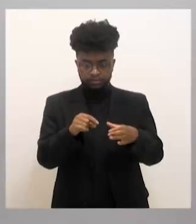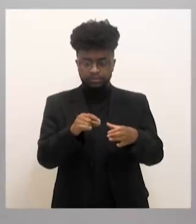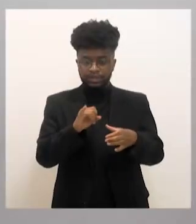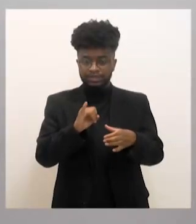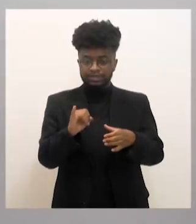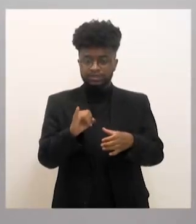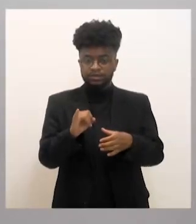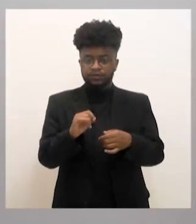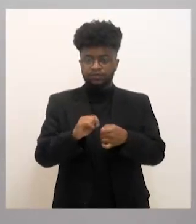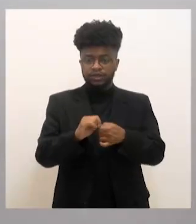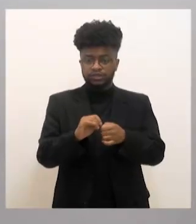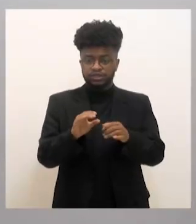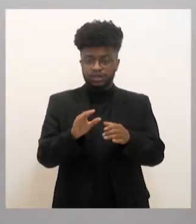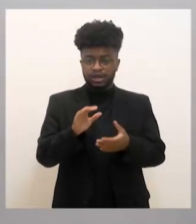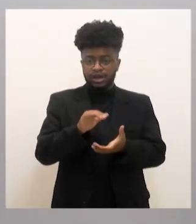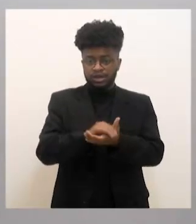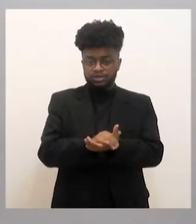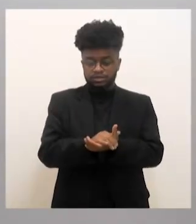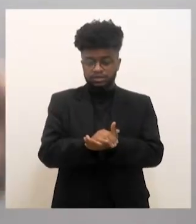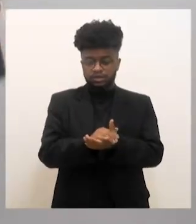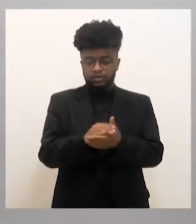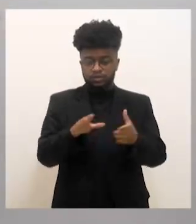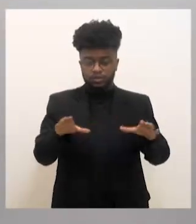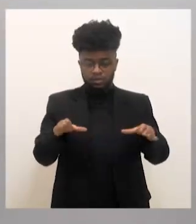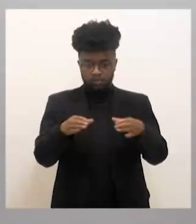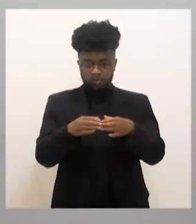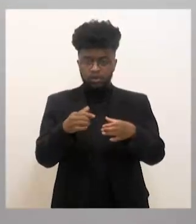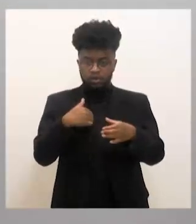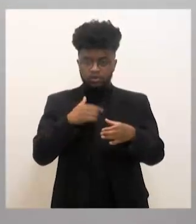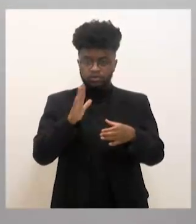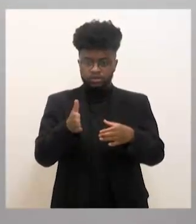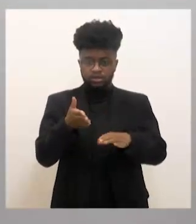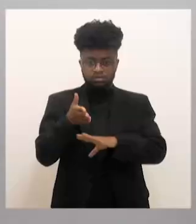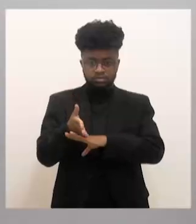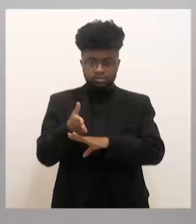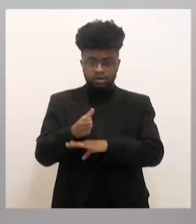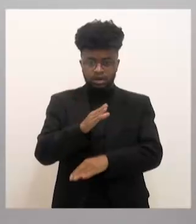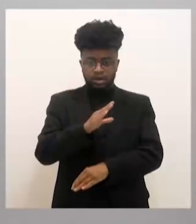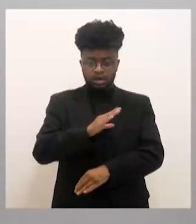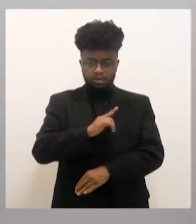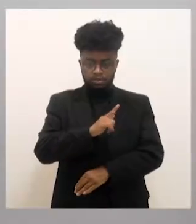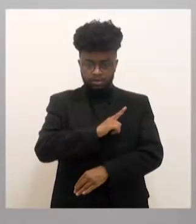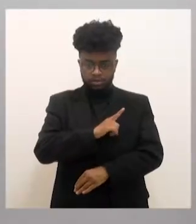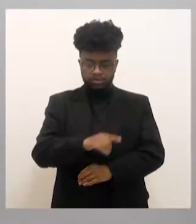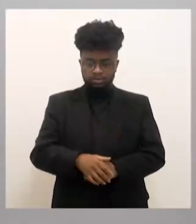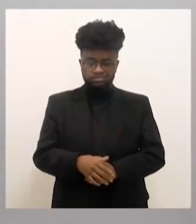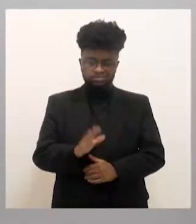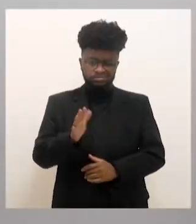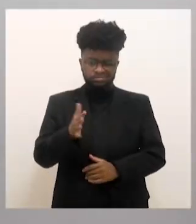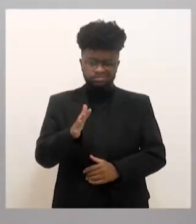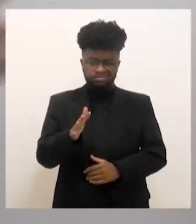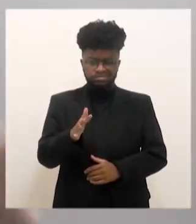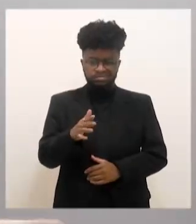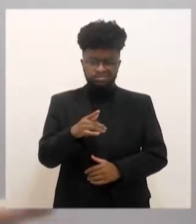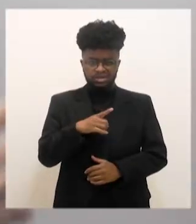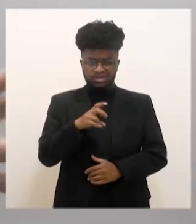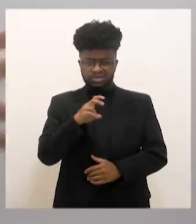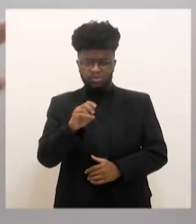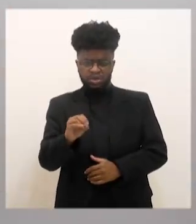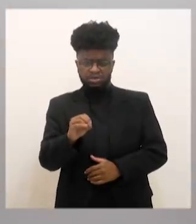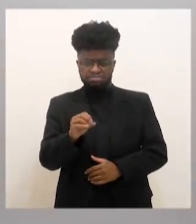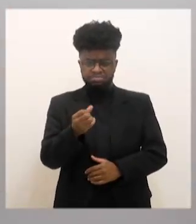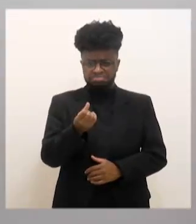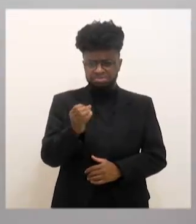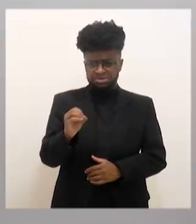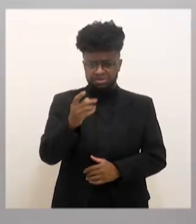faz casamentos coletivos. Eu já fui lá no Miécimo, em Campo Grande. devia ter uns 50, 60